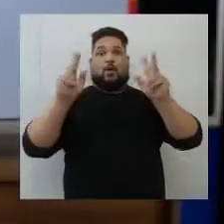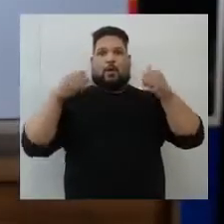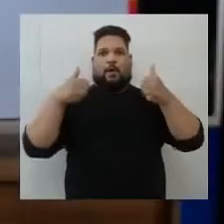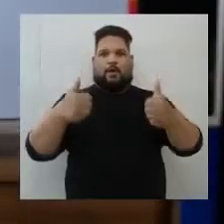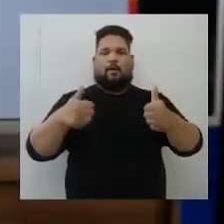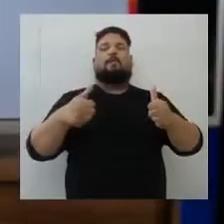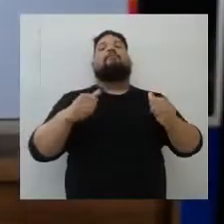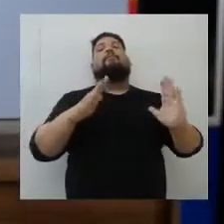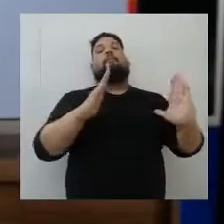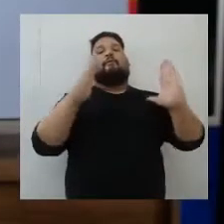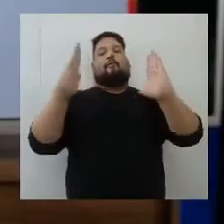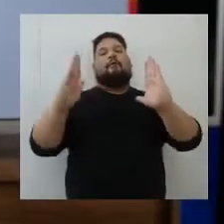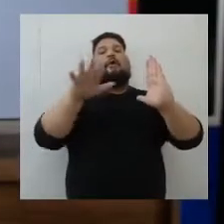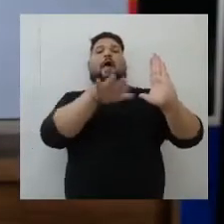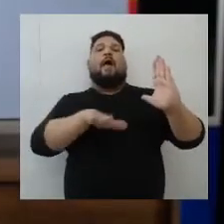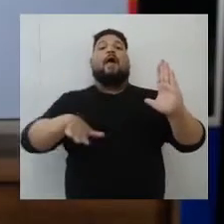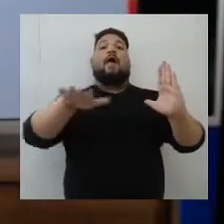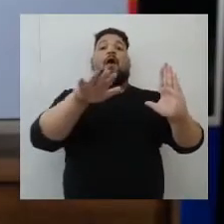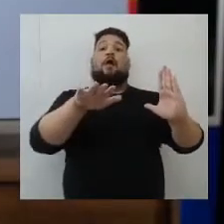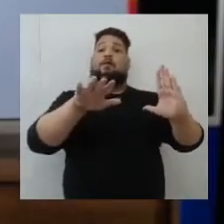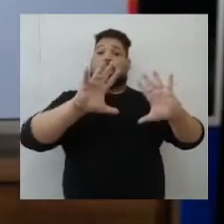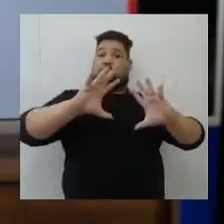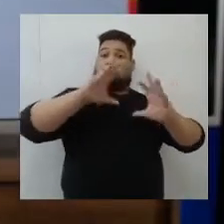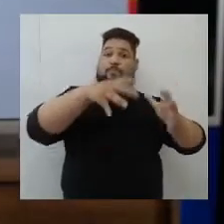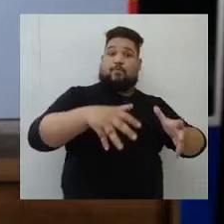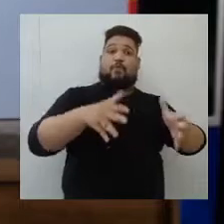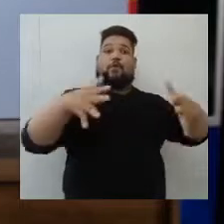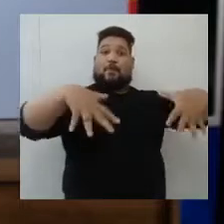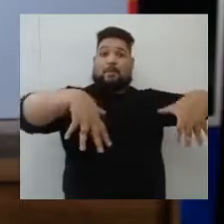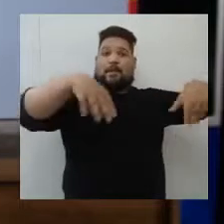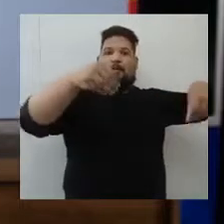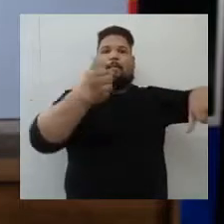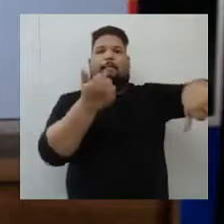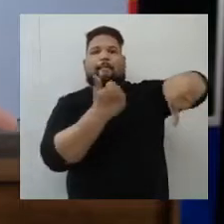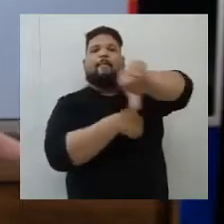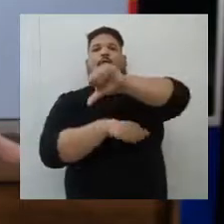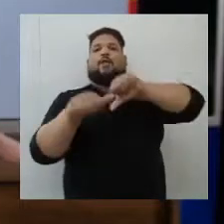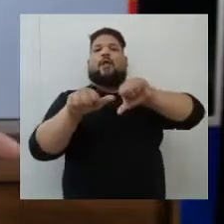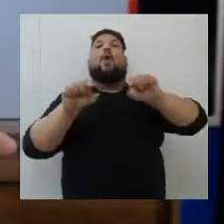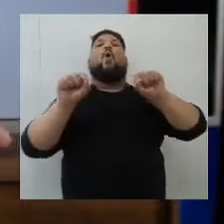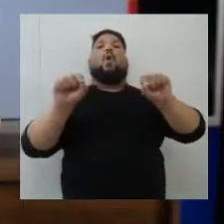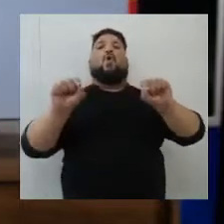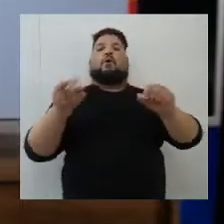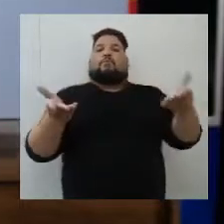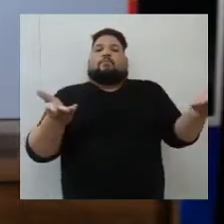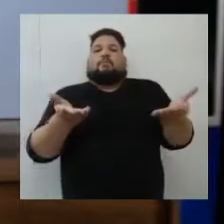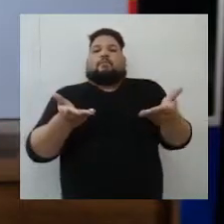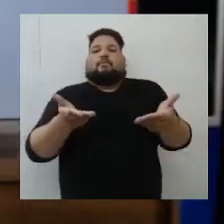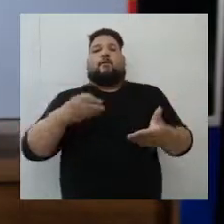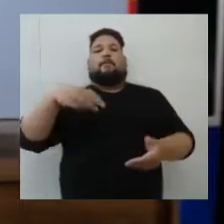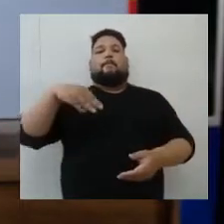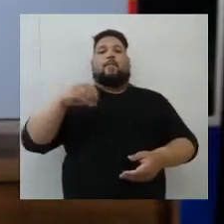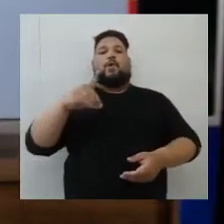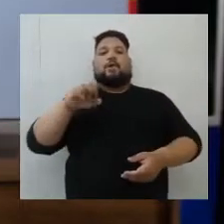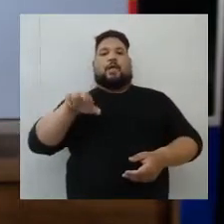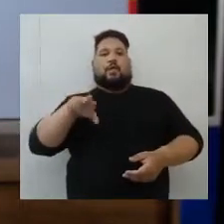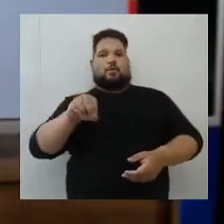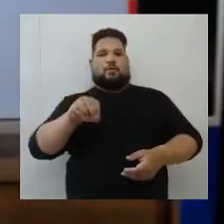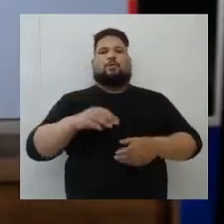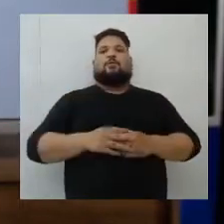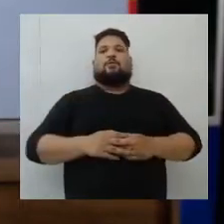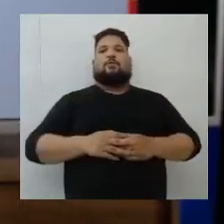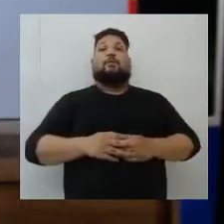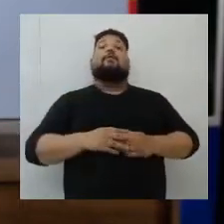Nós sairemos de um mundo medieval para um mundo dito moderno. É a Idade Média ficando para